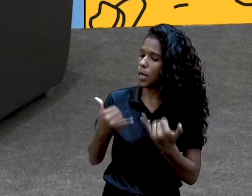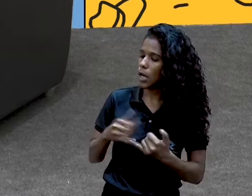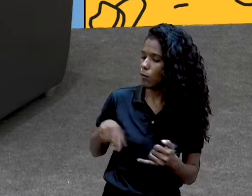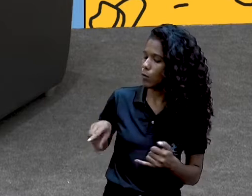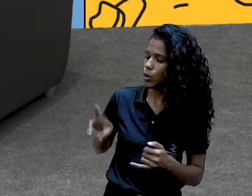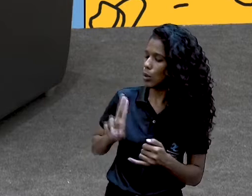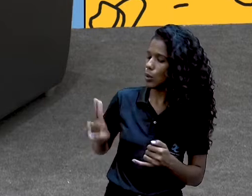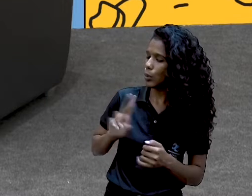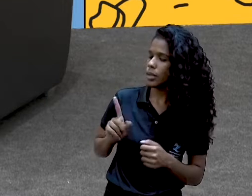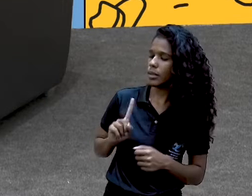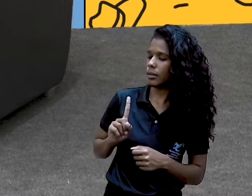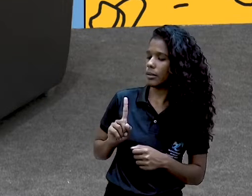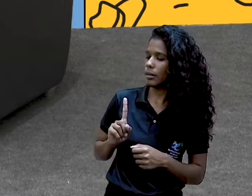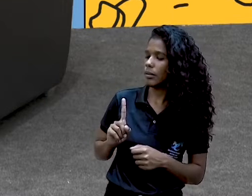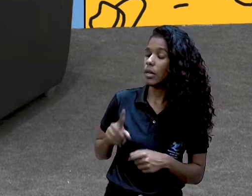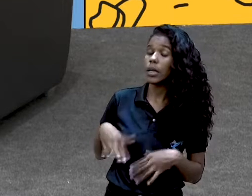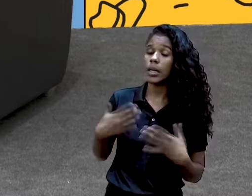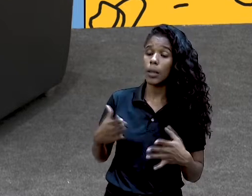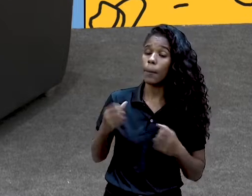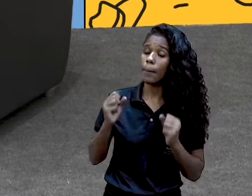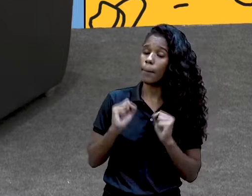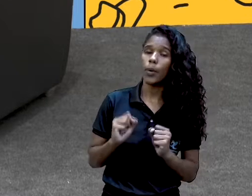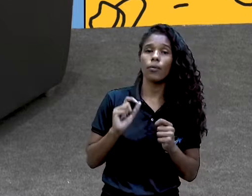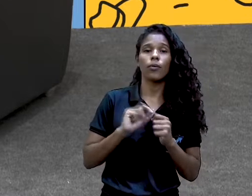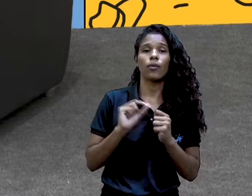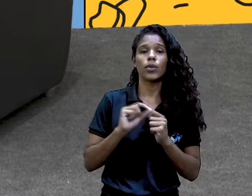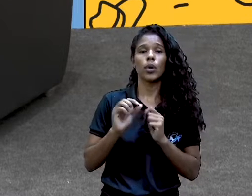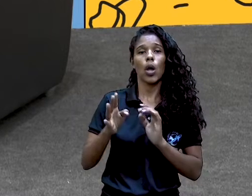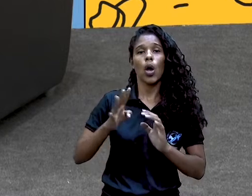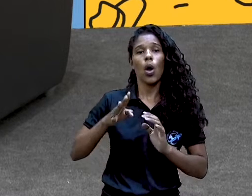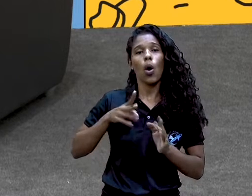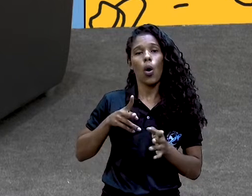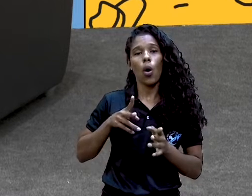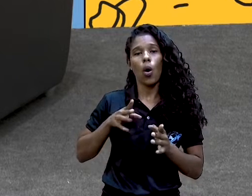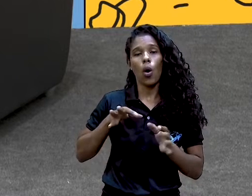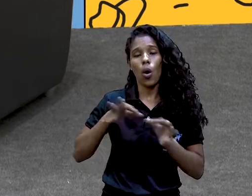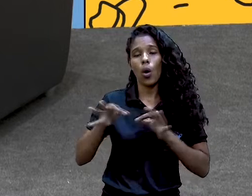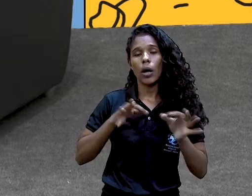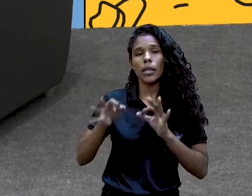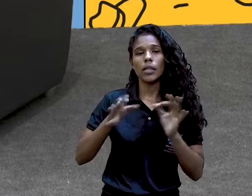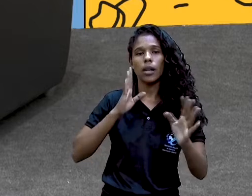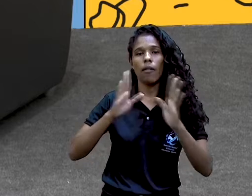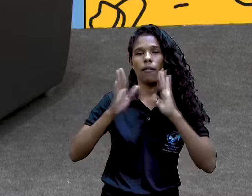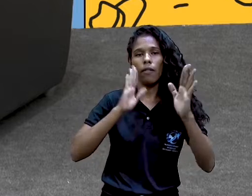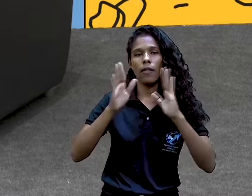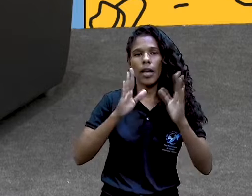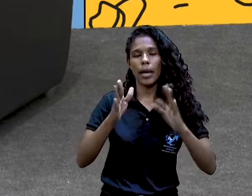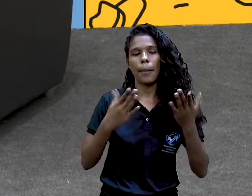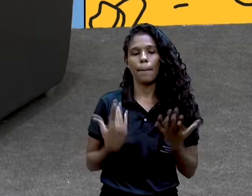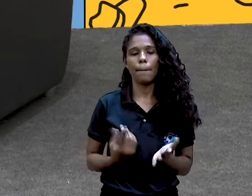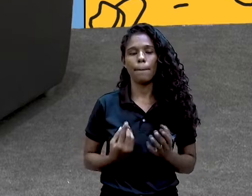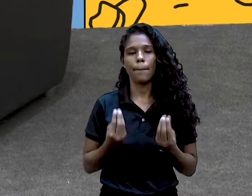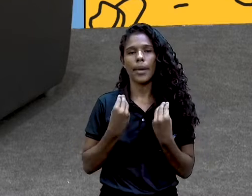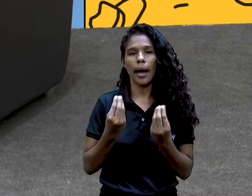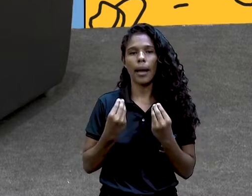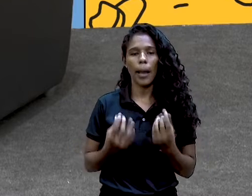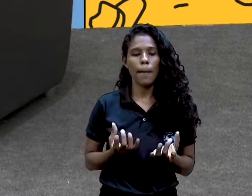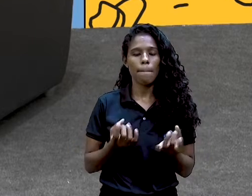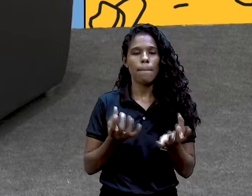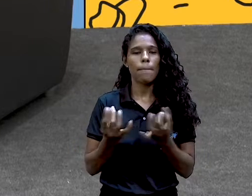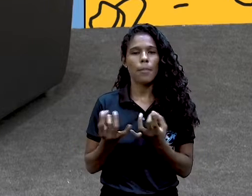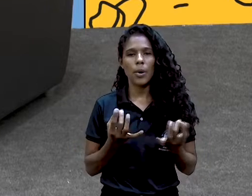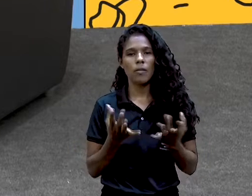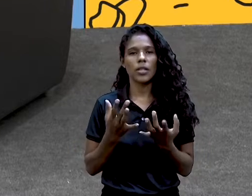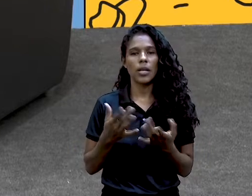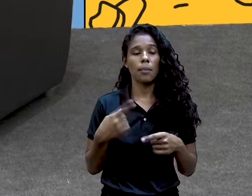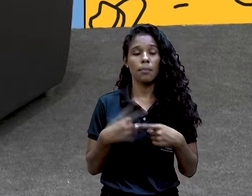para mim pode ser legal para outra pessoa. E tantas outras, a criação de uma horta na sua comunidade ou na sua casa,